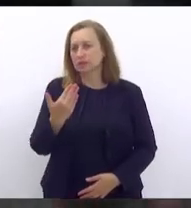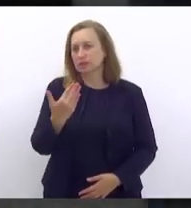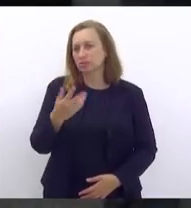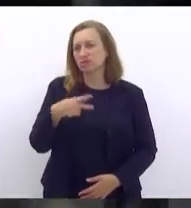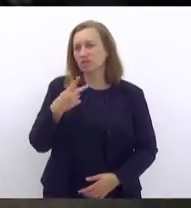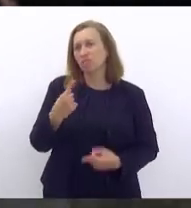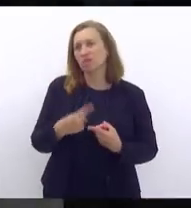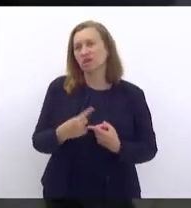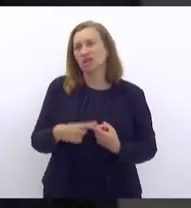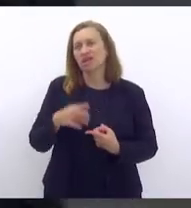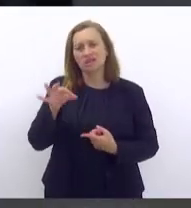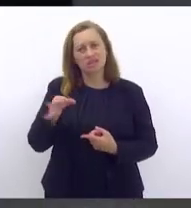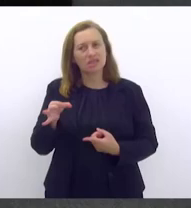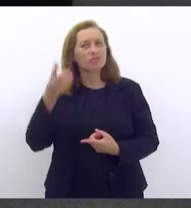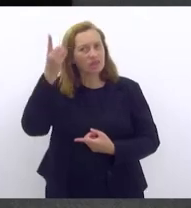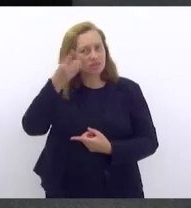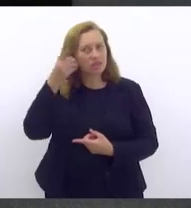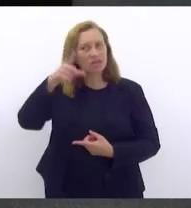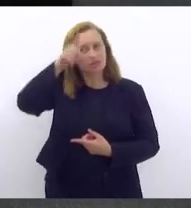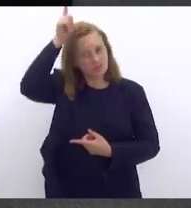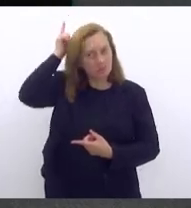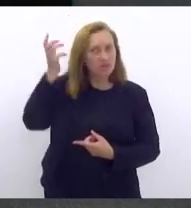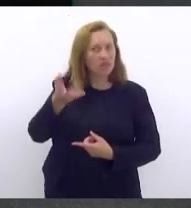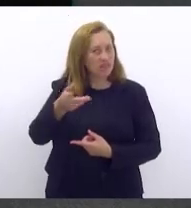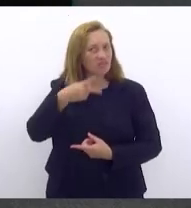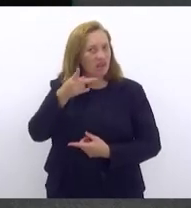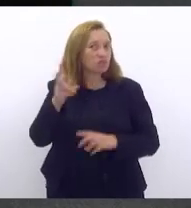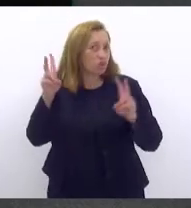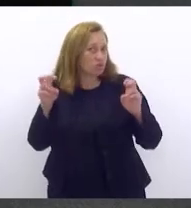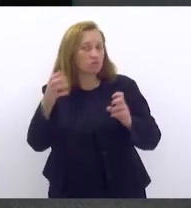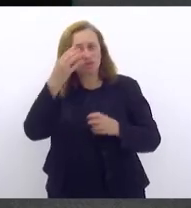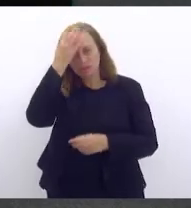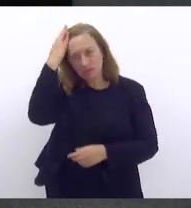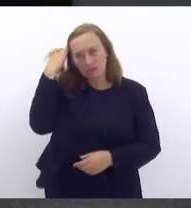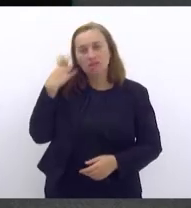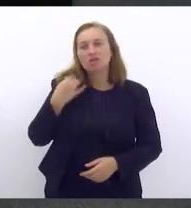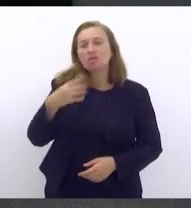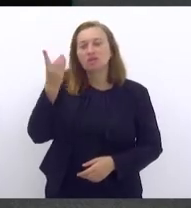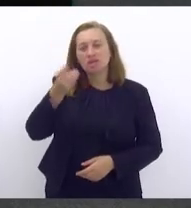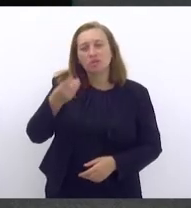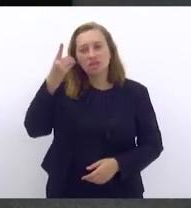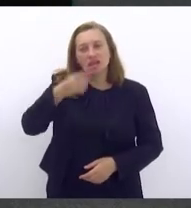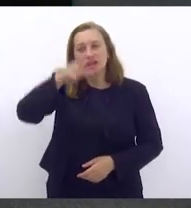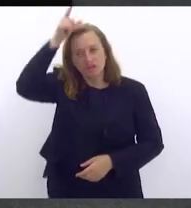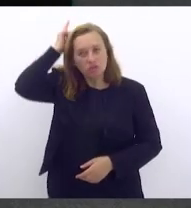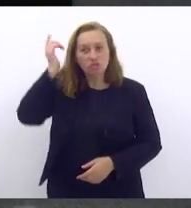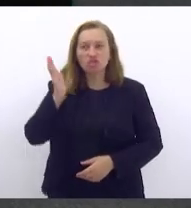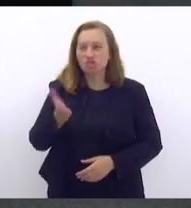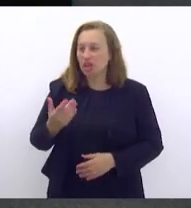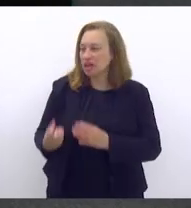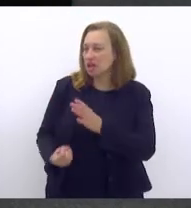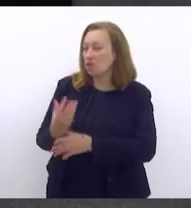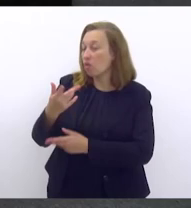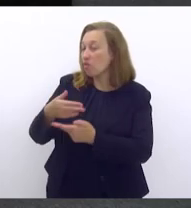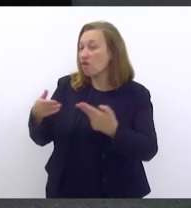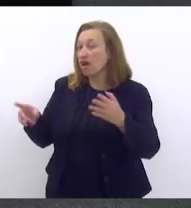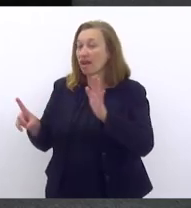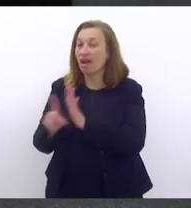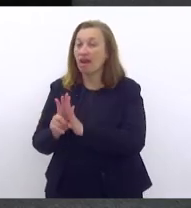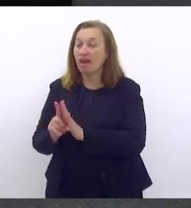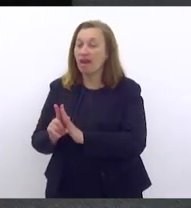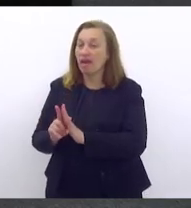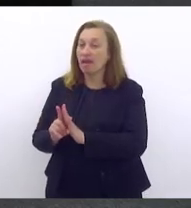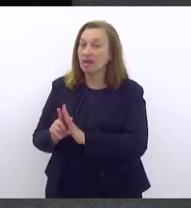porque seguramente o deputado Luiz Paulo também vai querer falar sobre isso. O deputado Luiz Paulo já fez várias leis em defesa